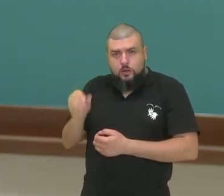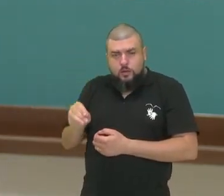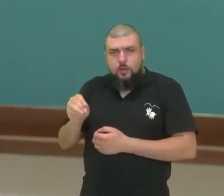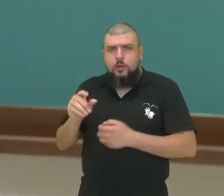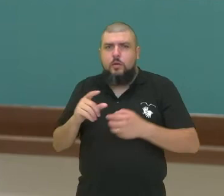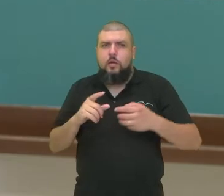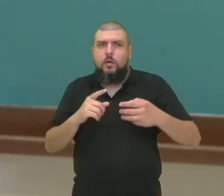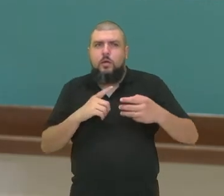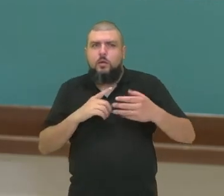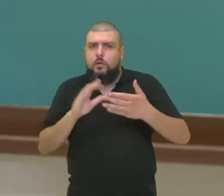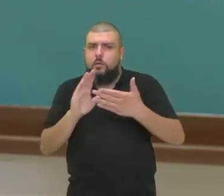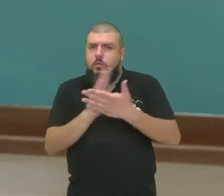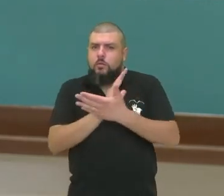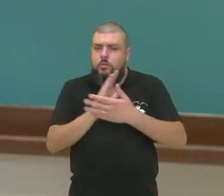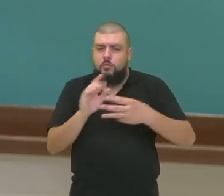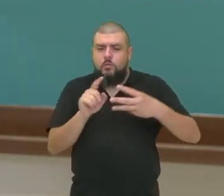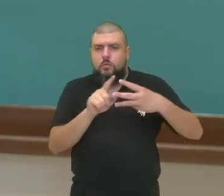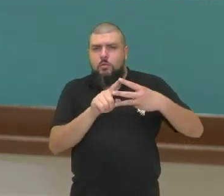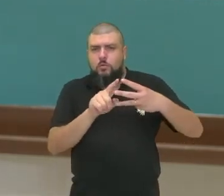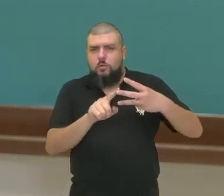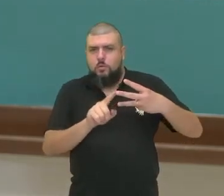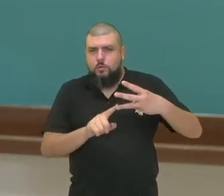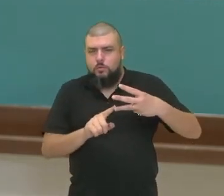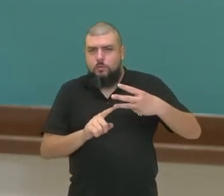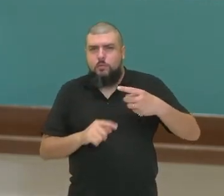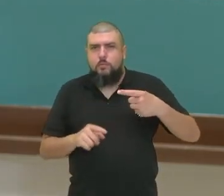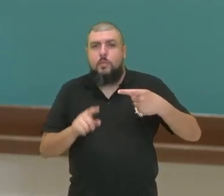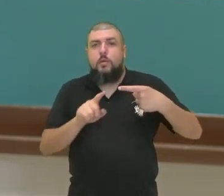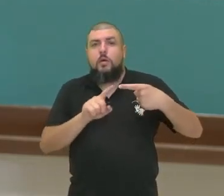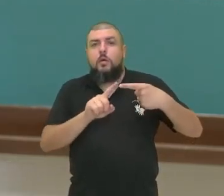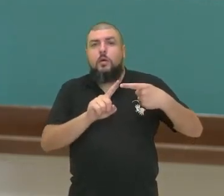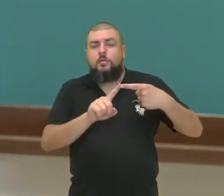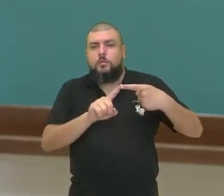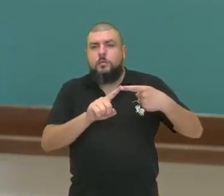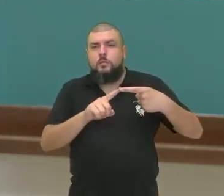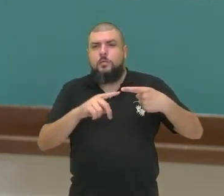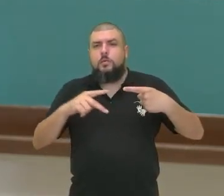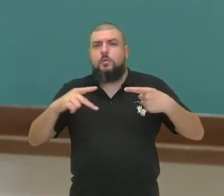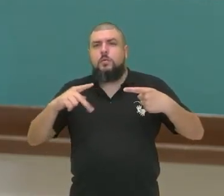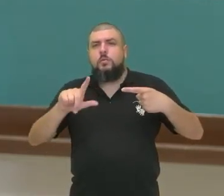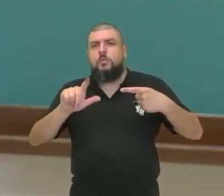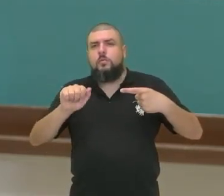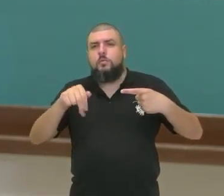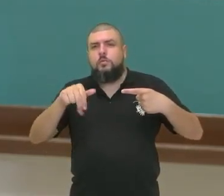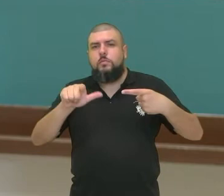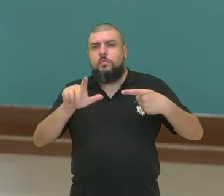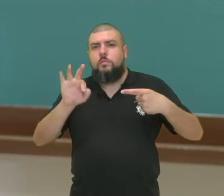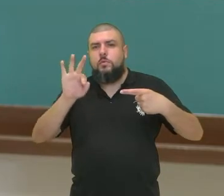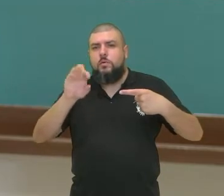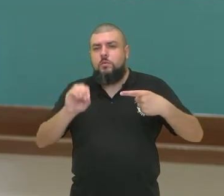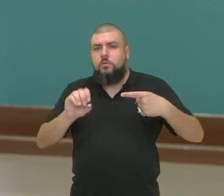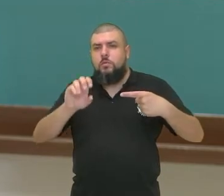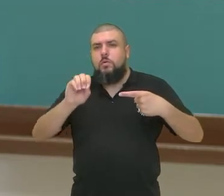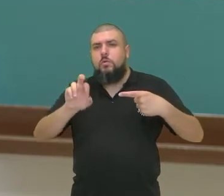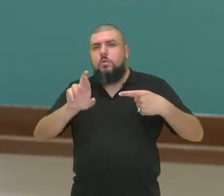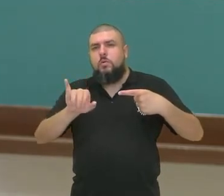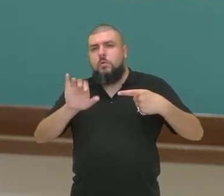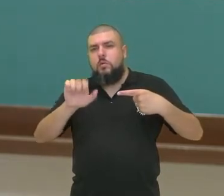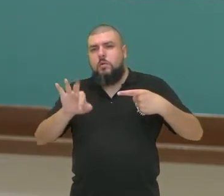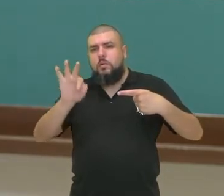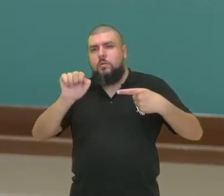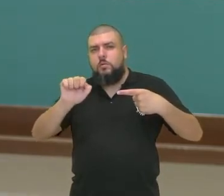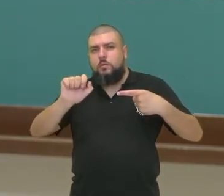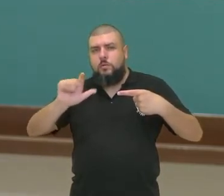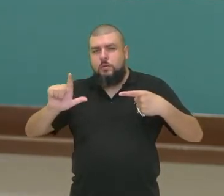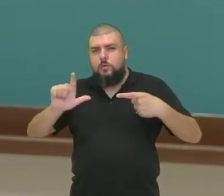Vamos ver aqui então. Então temos a principal aqui, né, que é a região do Planalto Oriental, ok? Essa região aqui